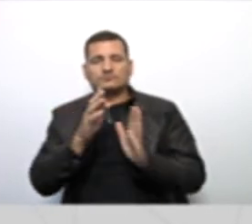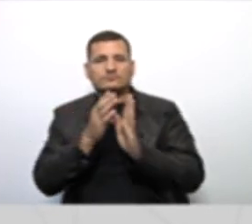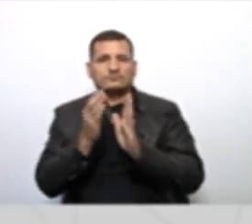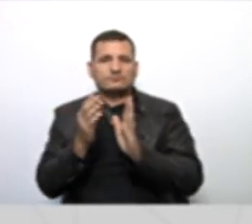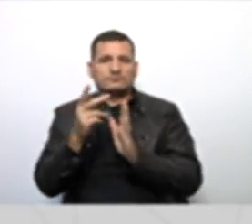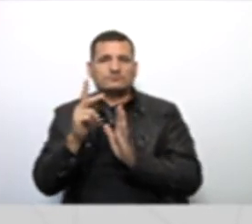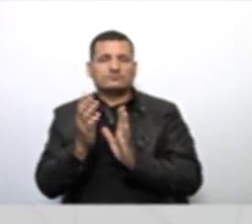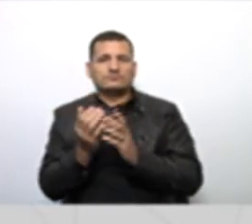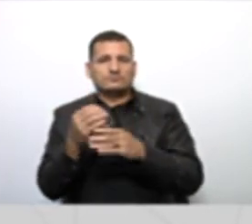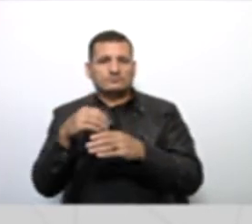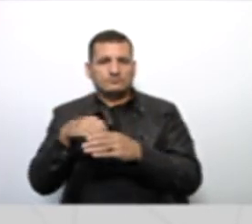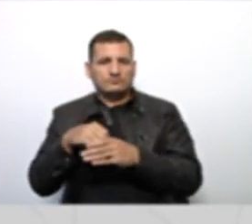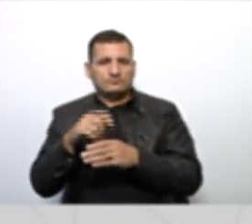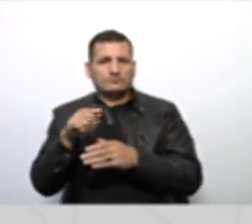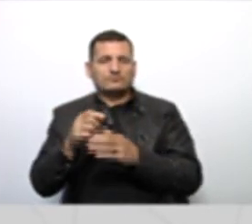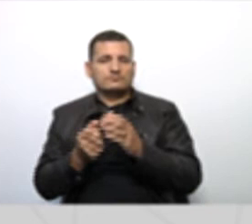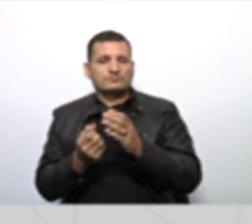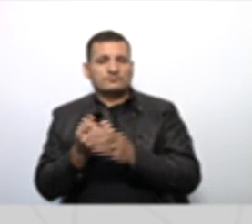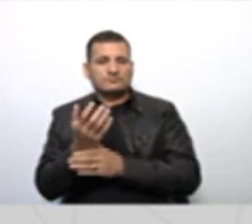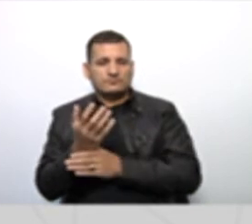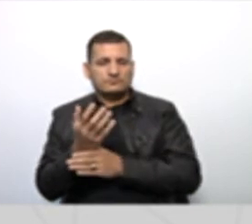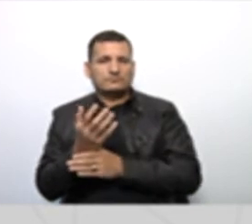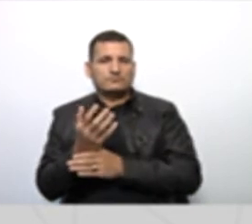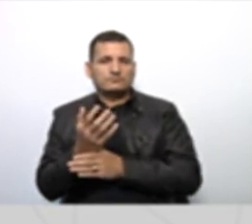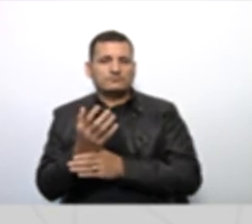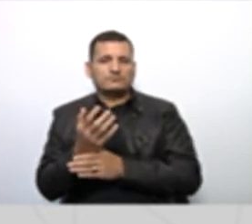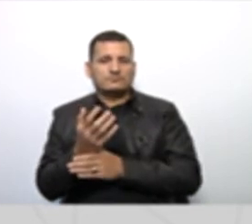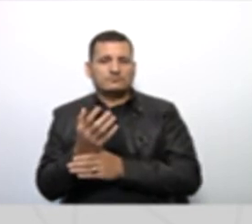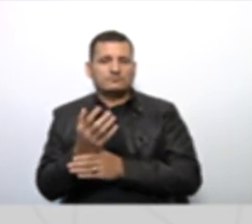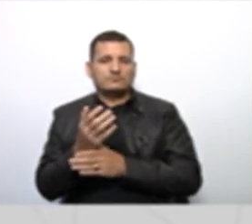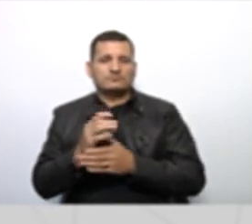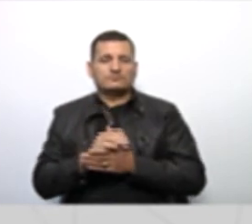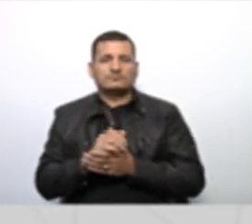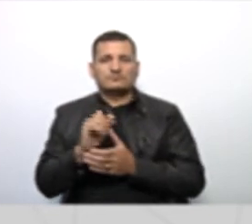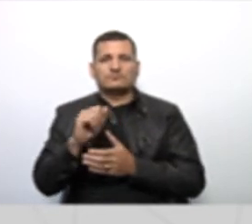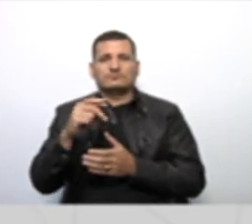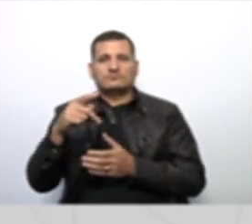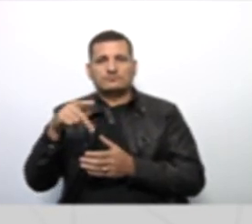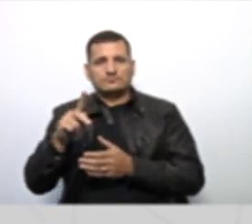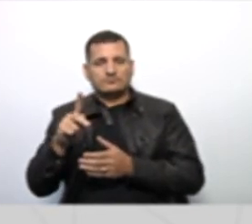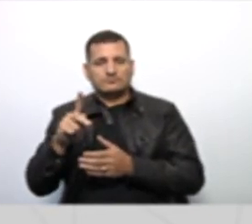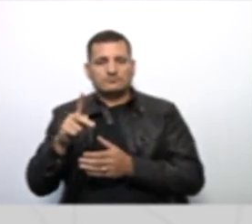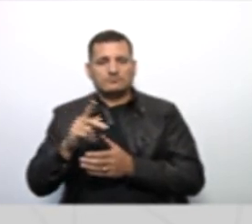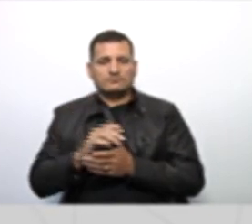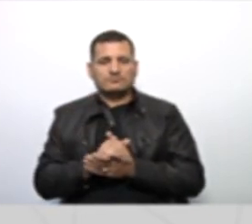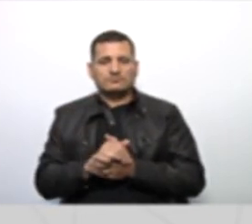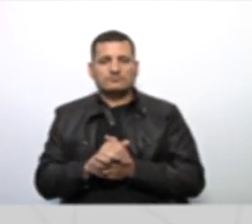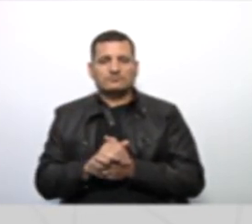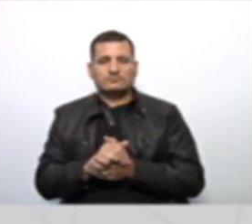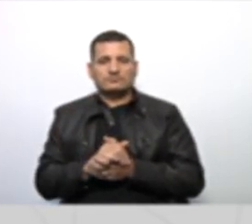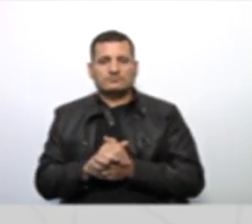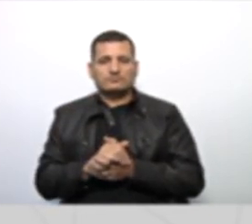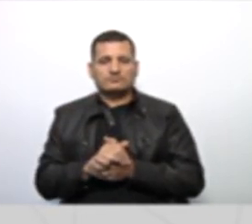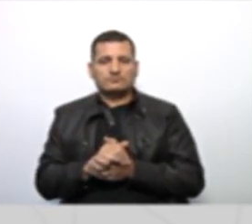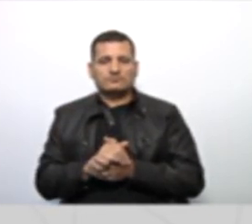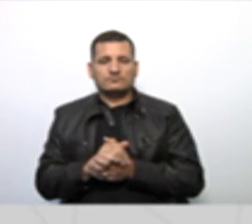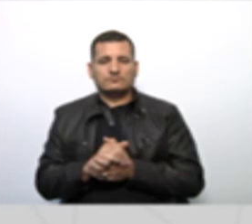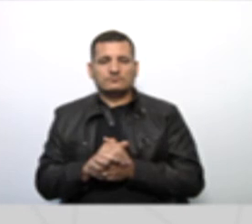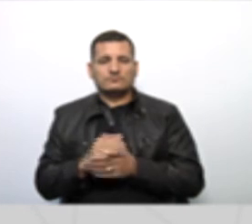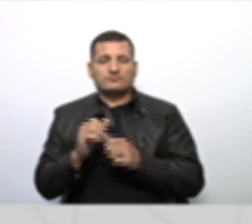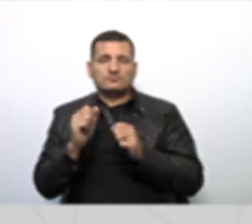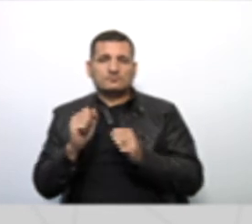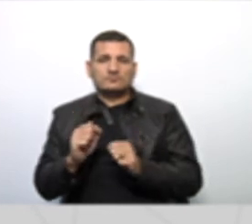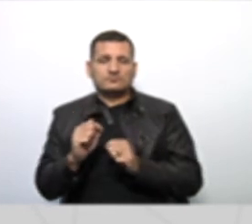seu empacotamento são criadas para gerar o arquivo APK. E cria um APK, que pode